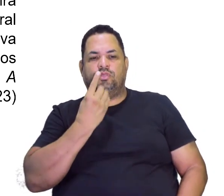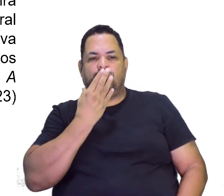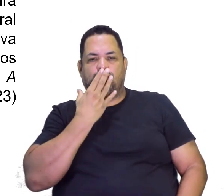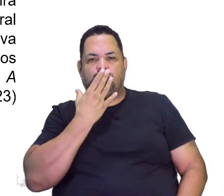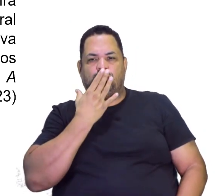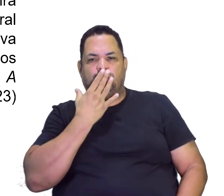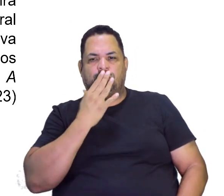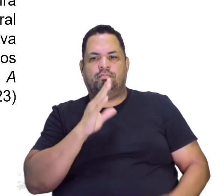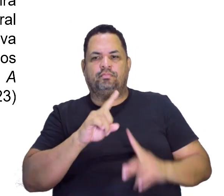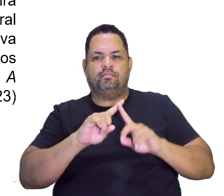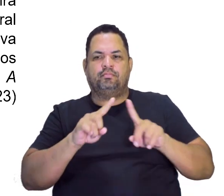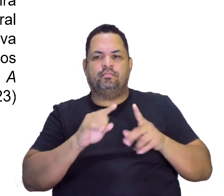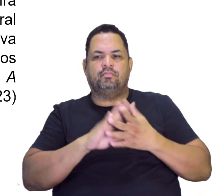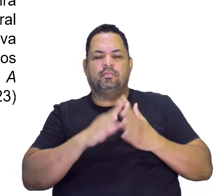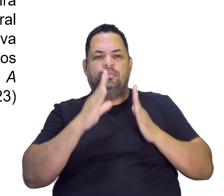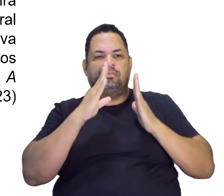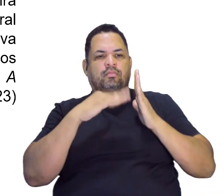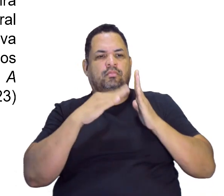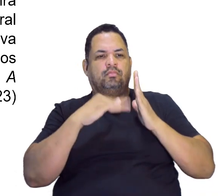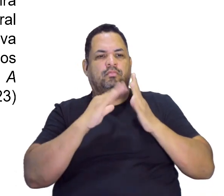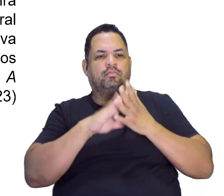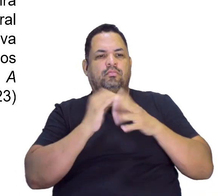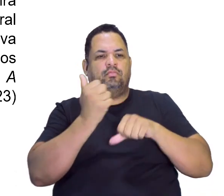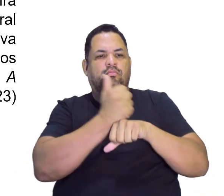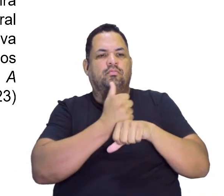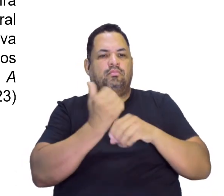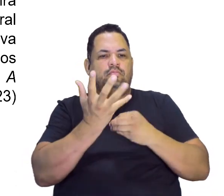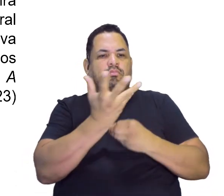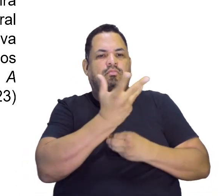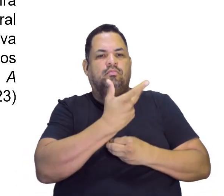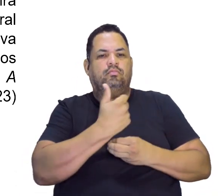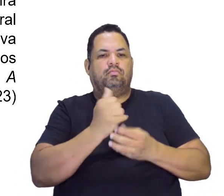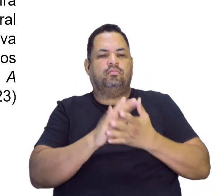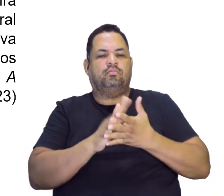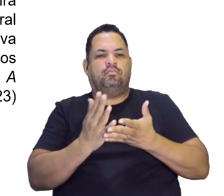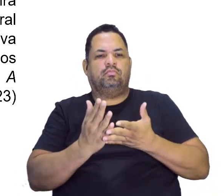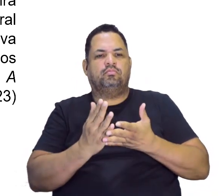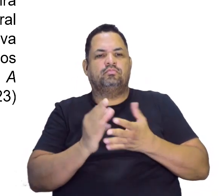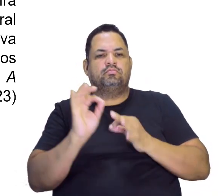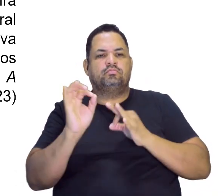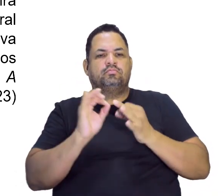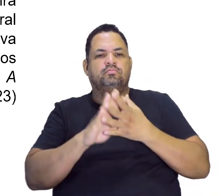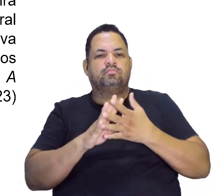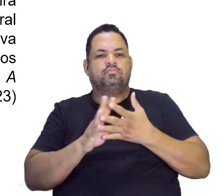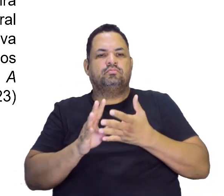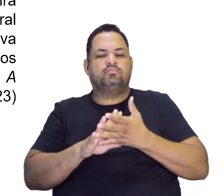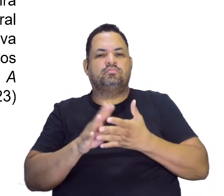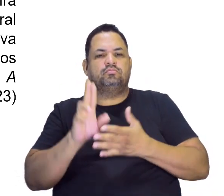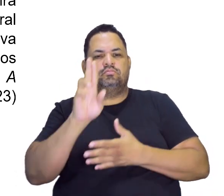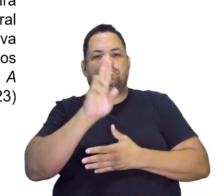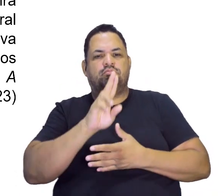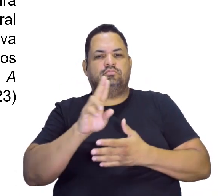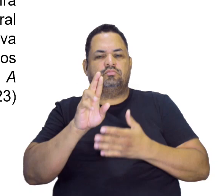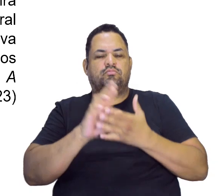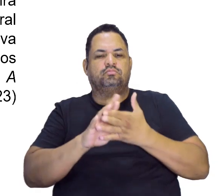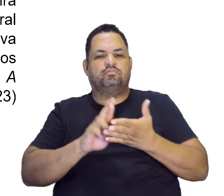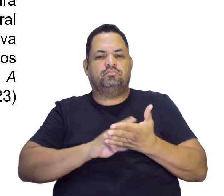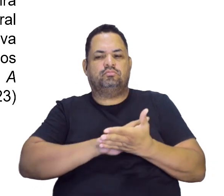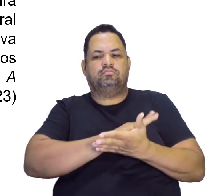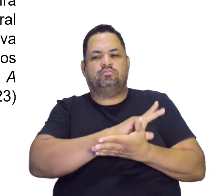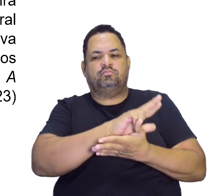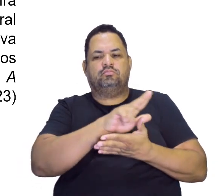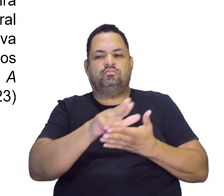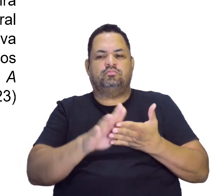cor mas na obra da artista na obra né a artista explora